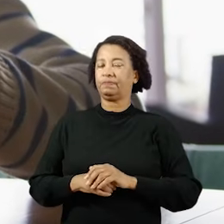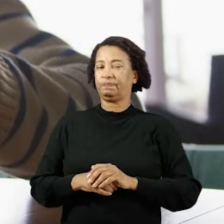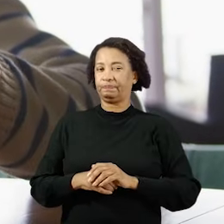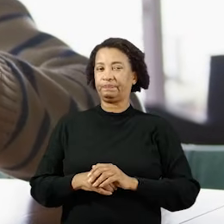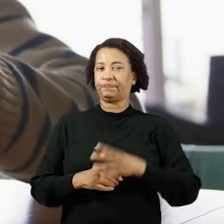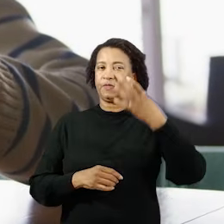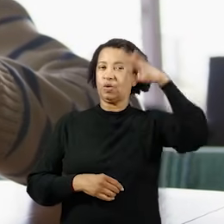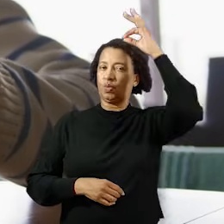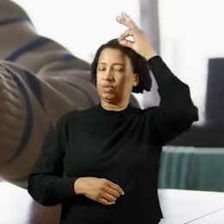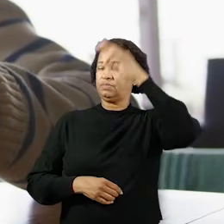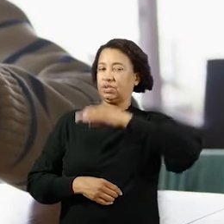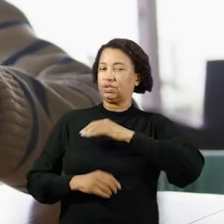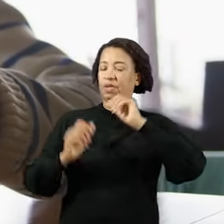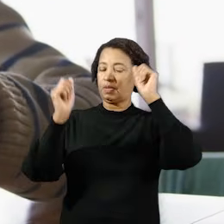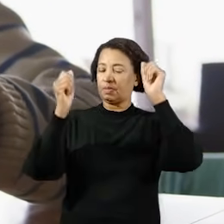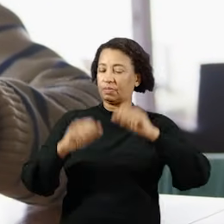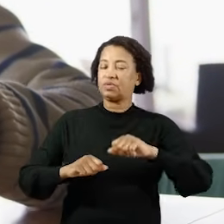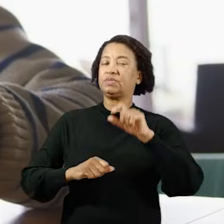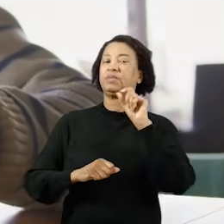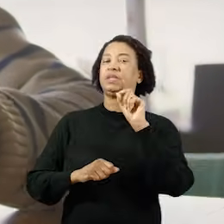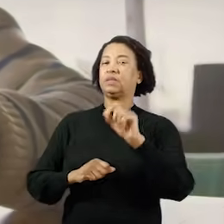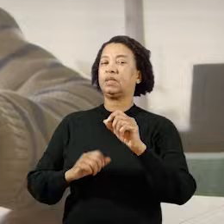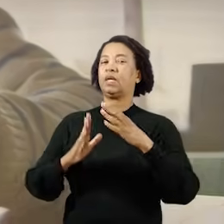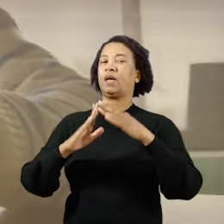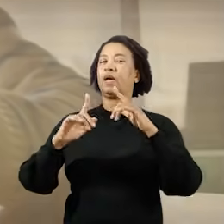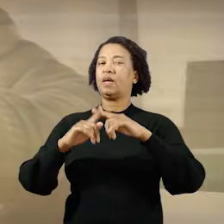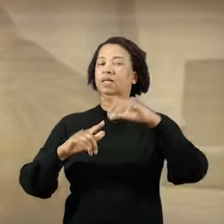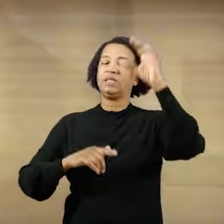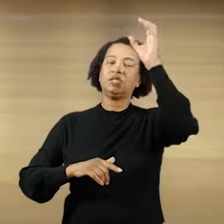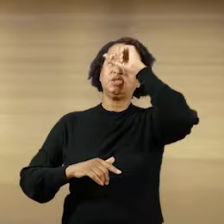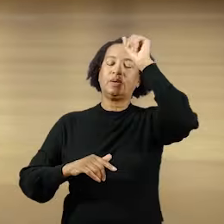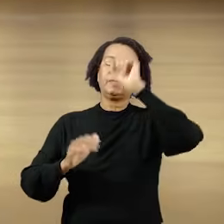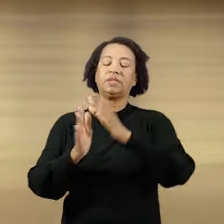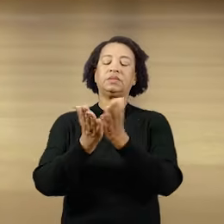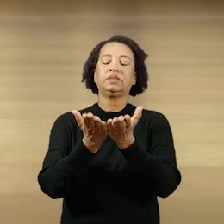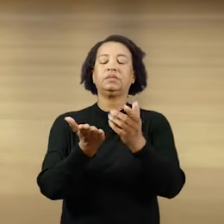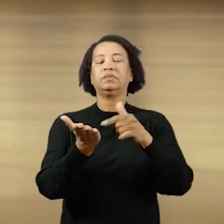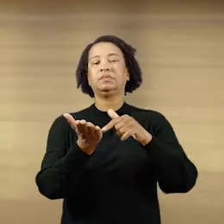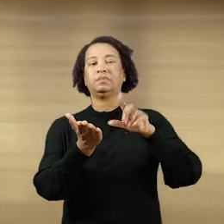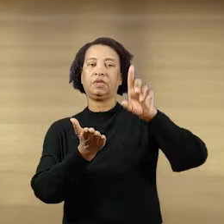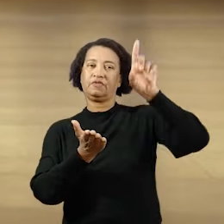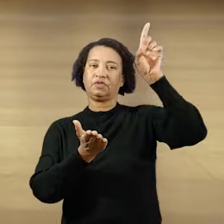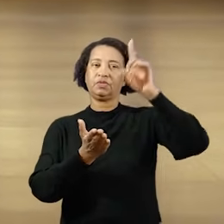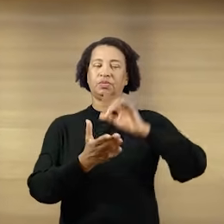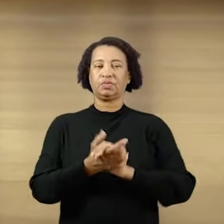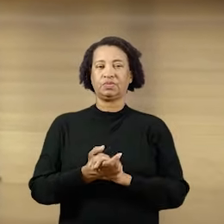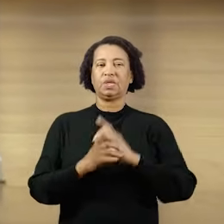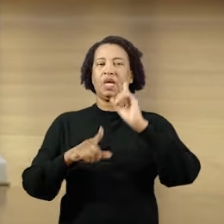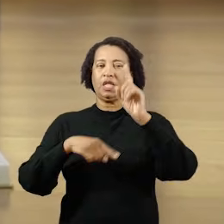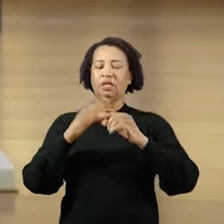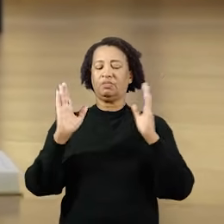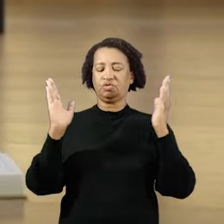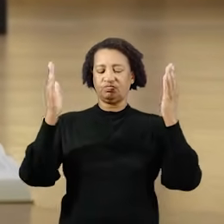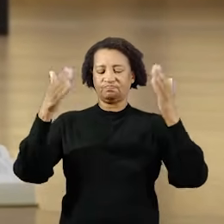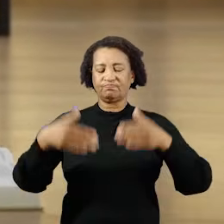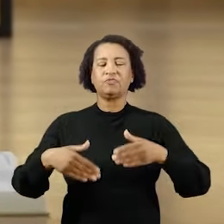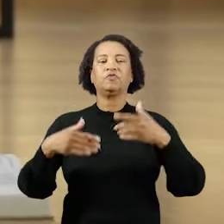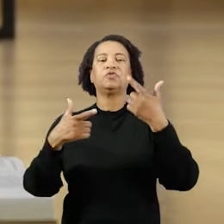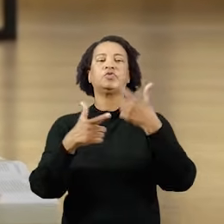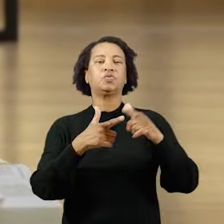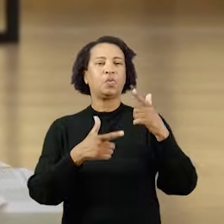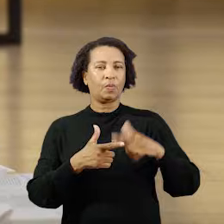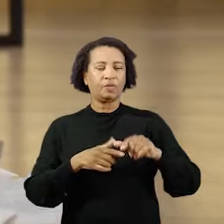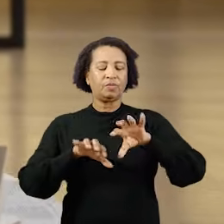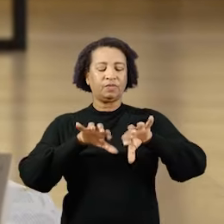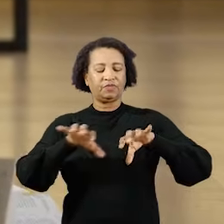Santo, possibilitando que a igreja aprenda sobre a palavra de Deus. Depois de confrontar o problema da